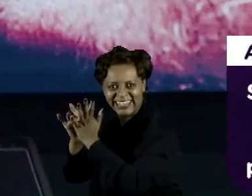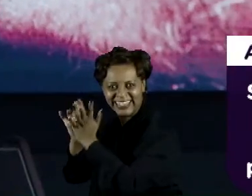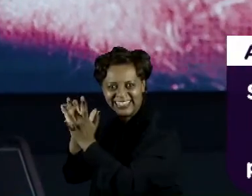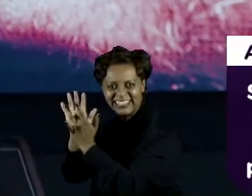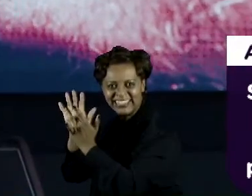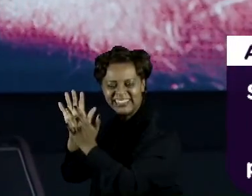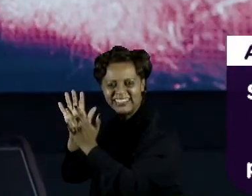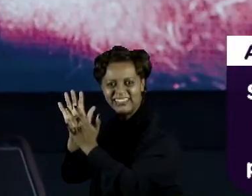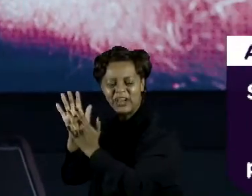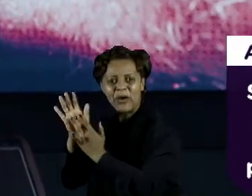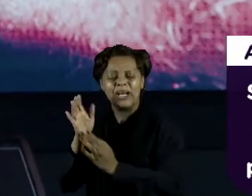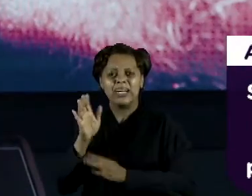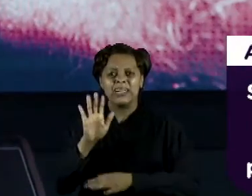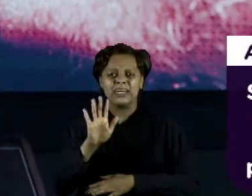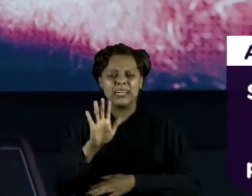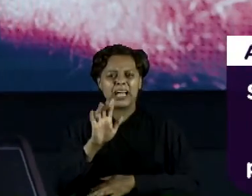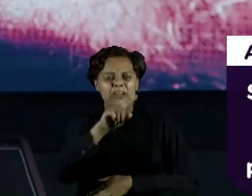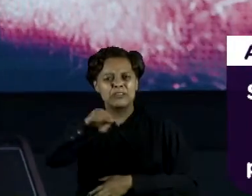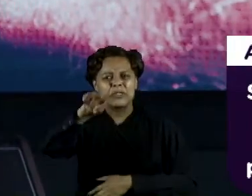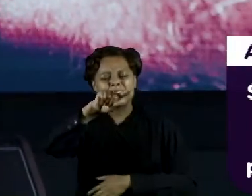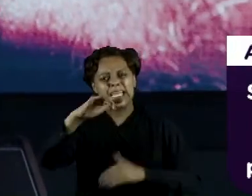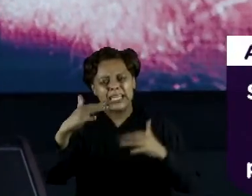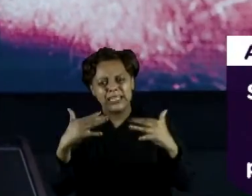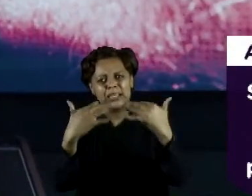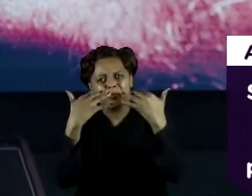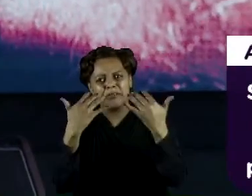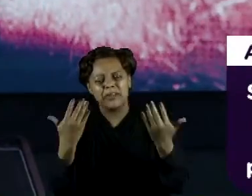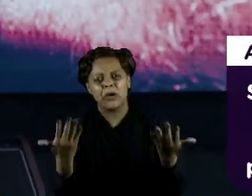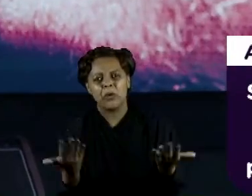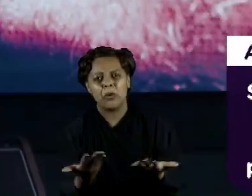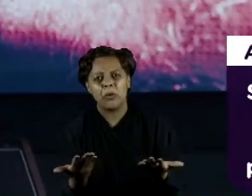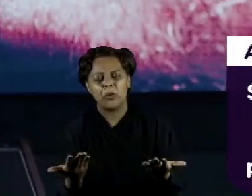Então, se existe alguém que está aqui me vendo hoje,